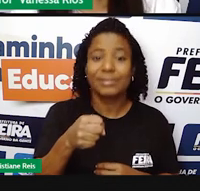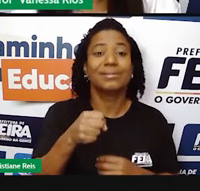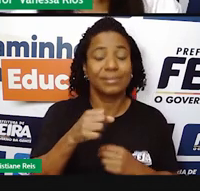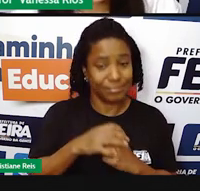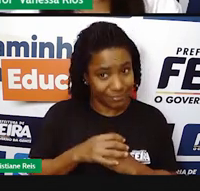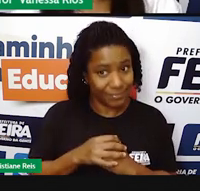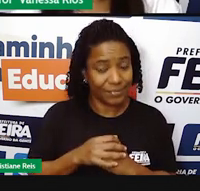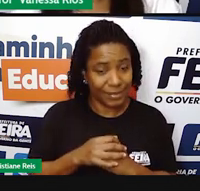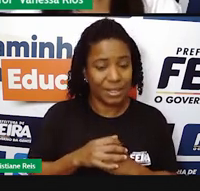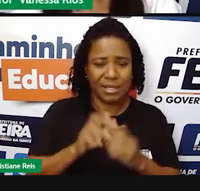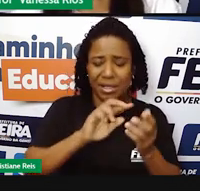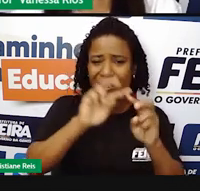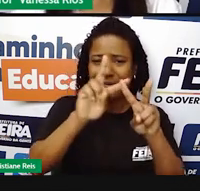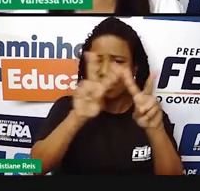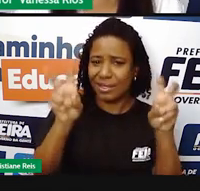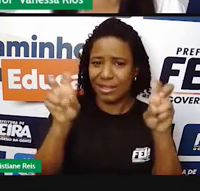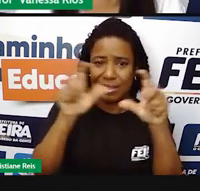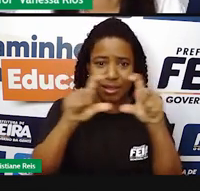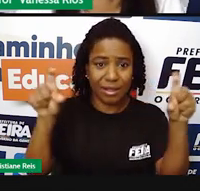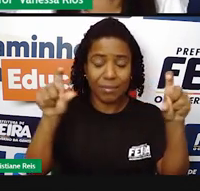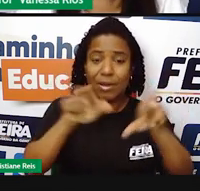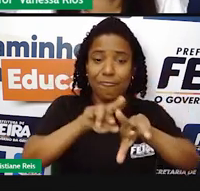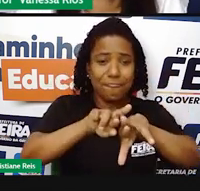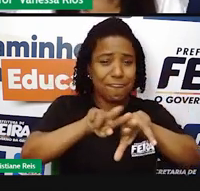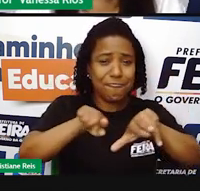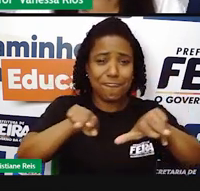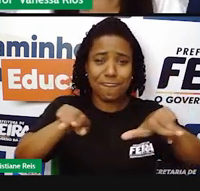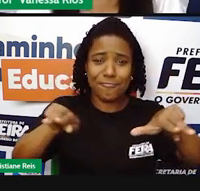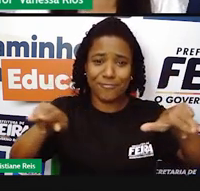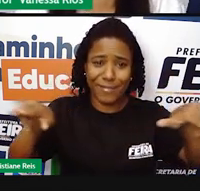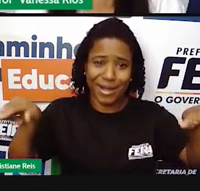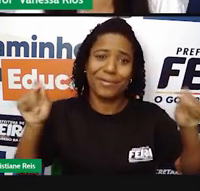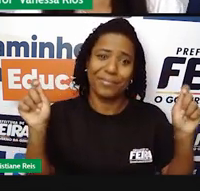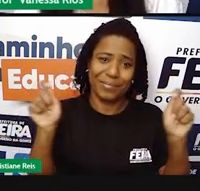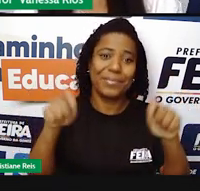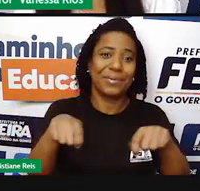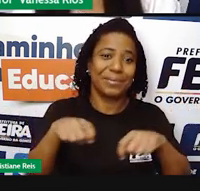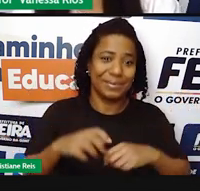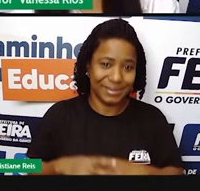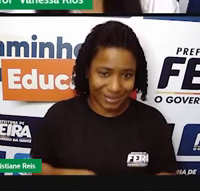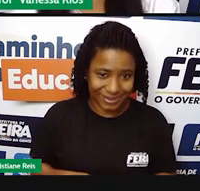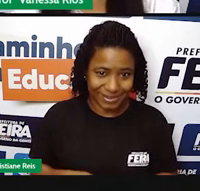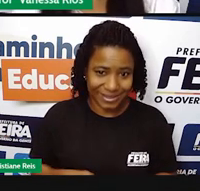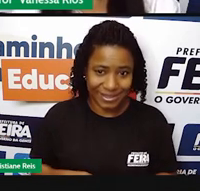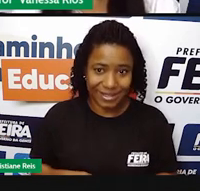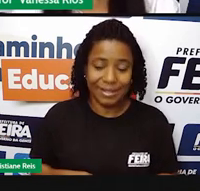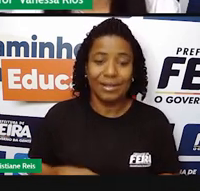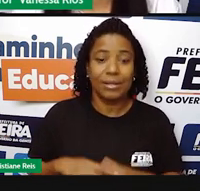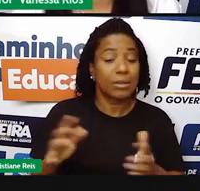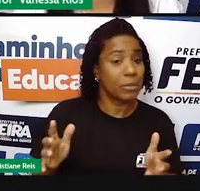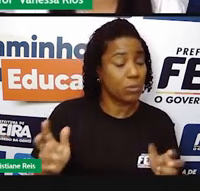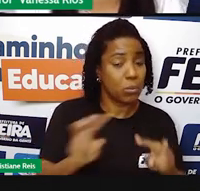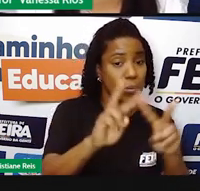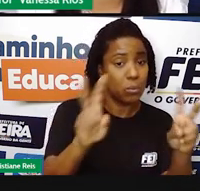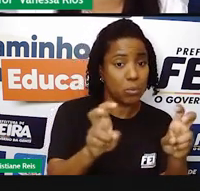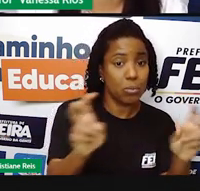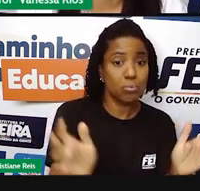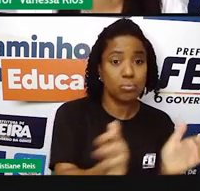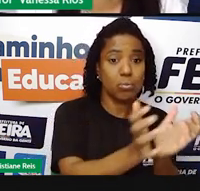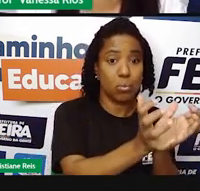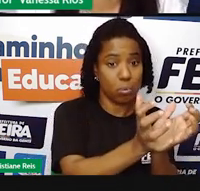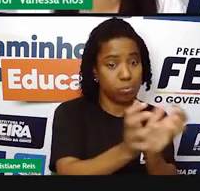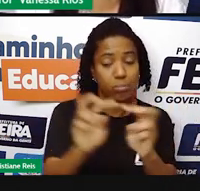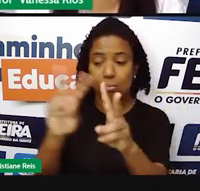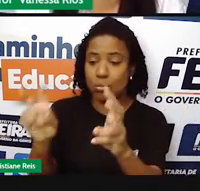muito variados. Dependendo do público a que se destina, né, as reportagens aí vão trazer assuntos que